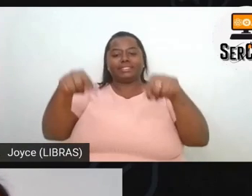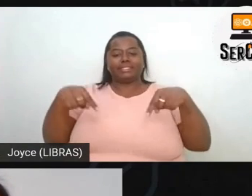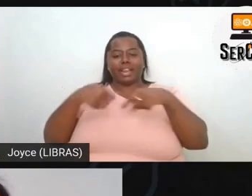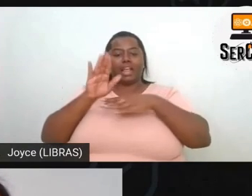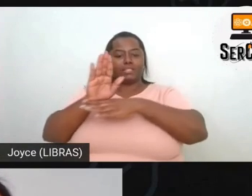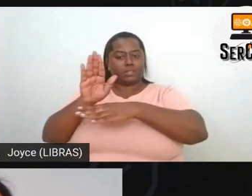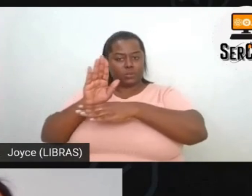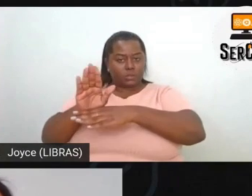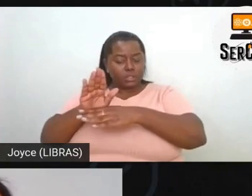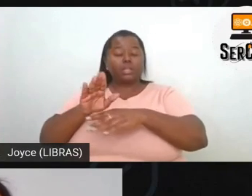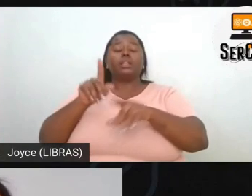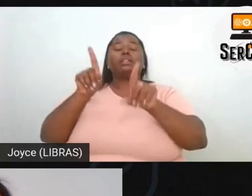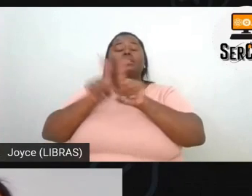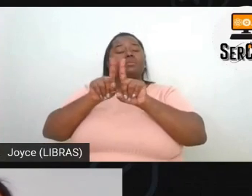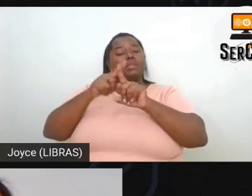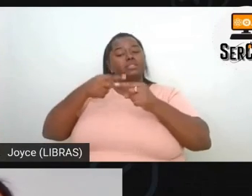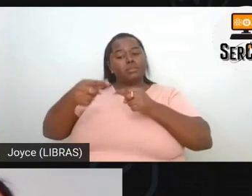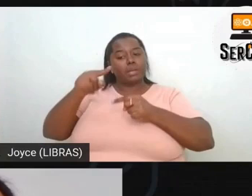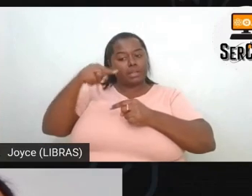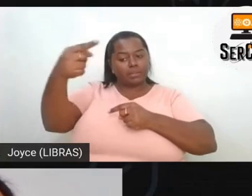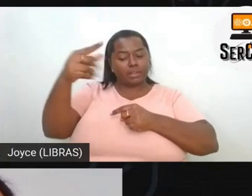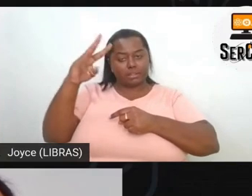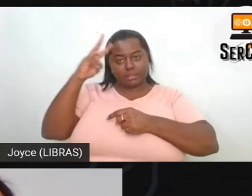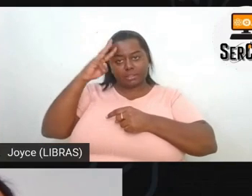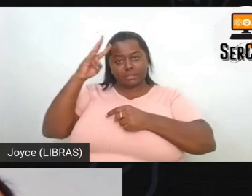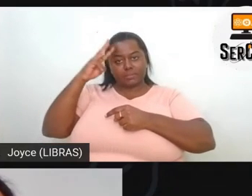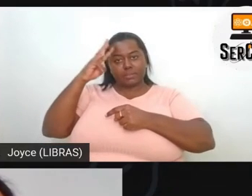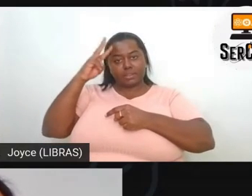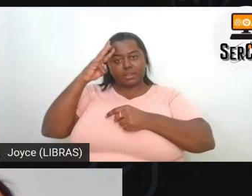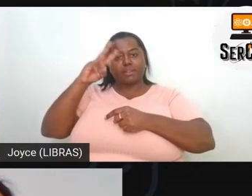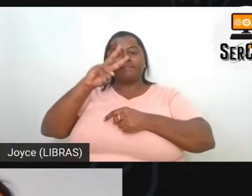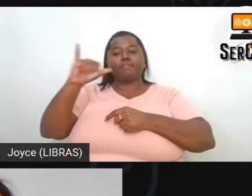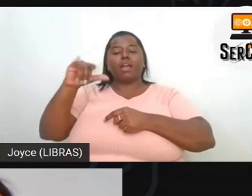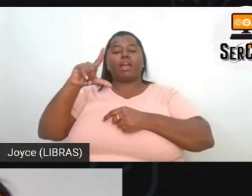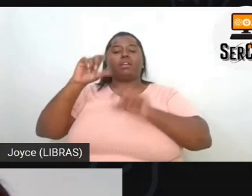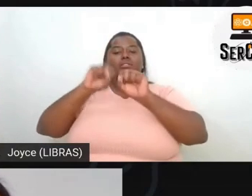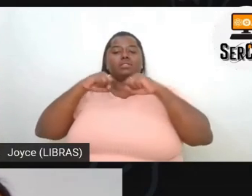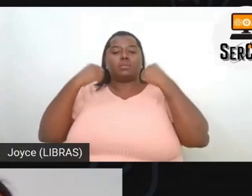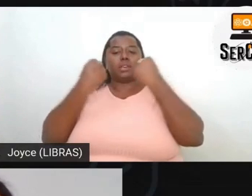que vem, terça-feira, vamos ter o seminário, né, o